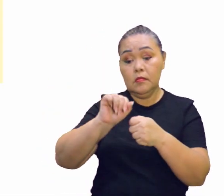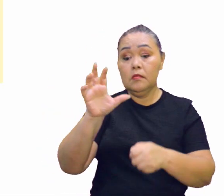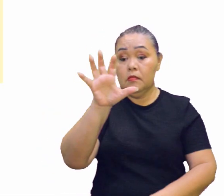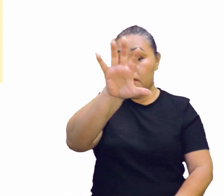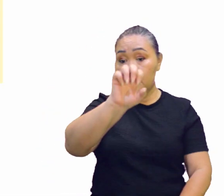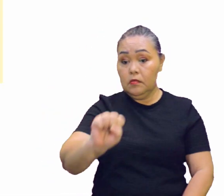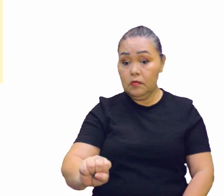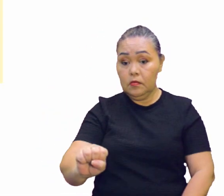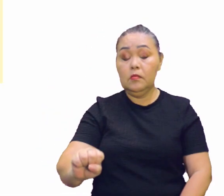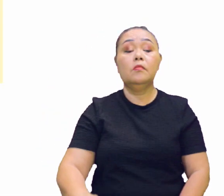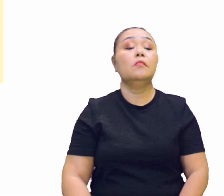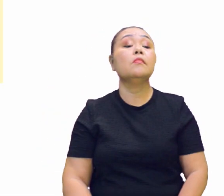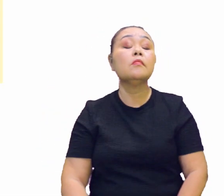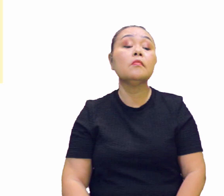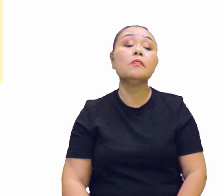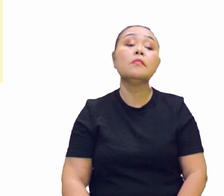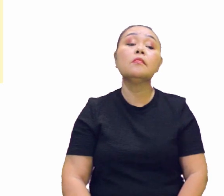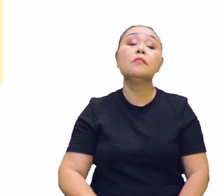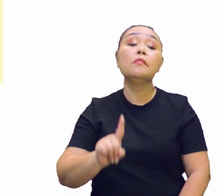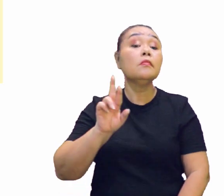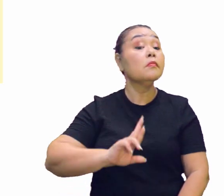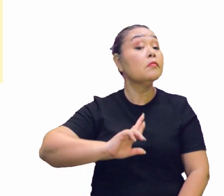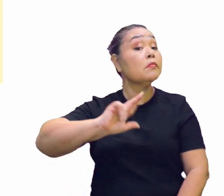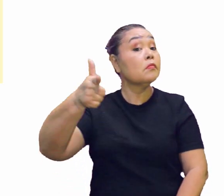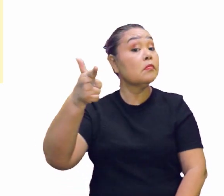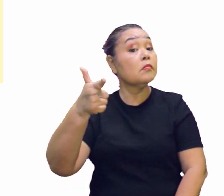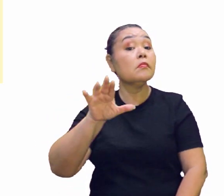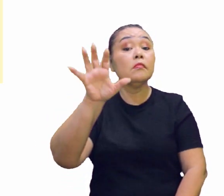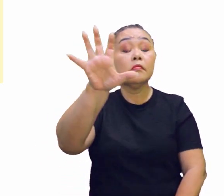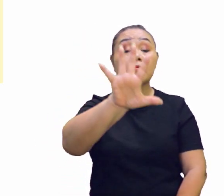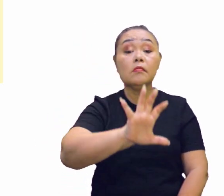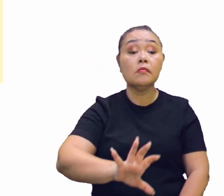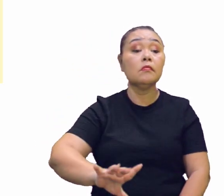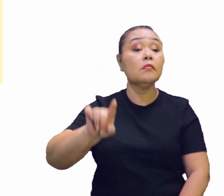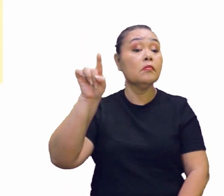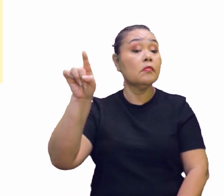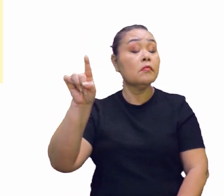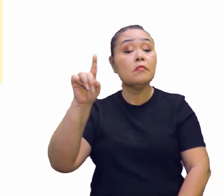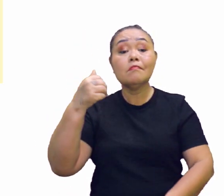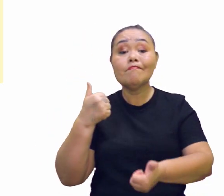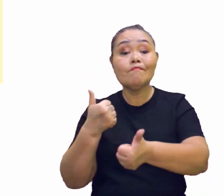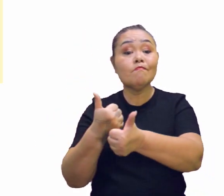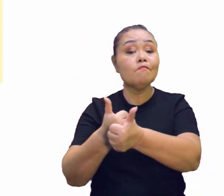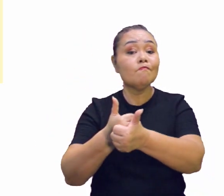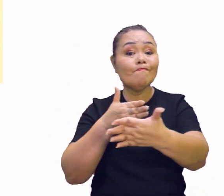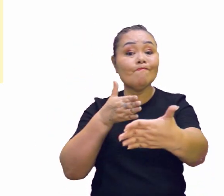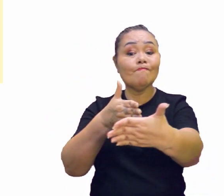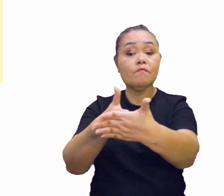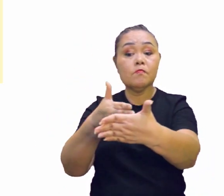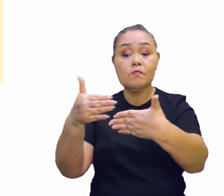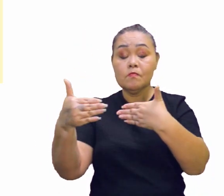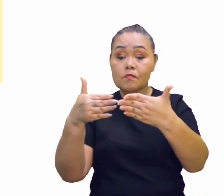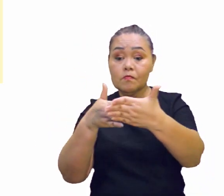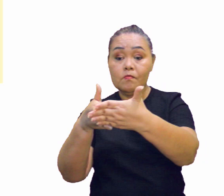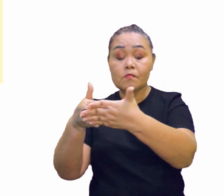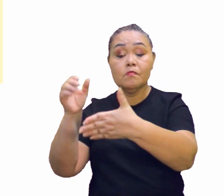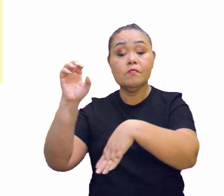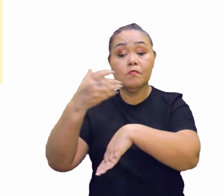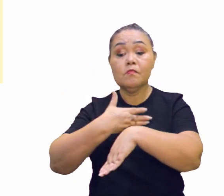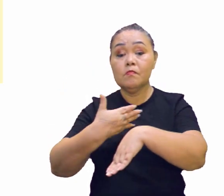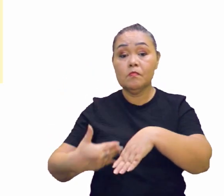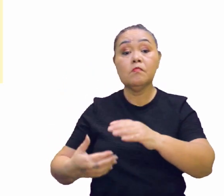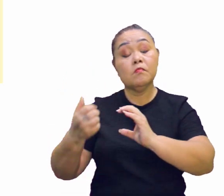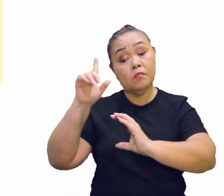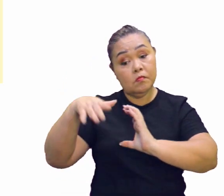e Centro-Sul, tá? Diferente das outras regionalizações, ela não acompanhou os limites dos estados. Então, essa